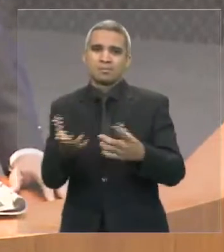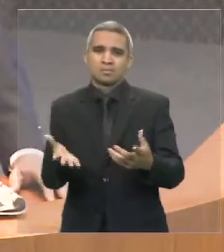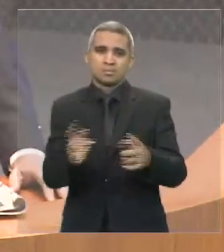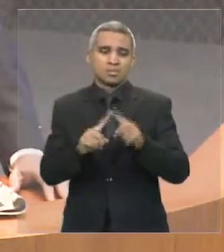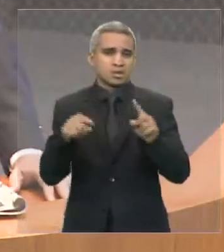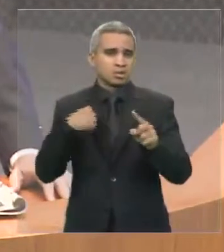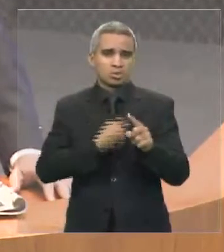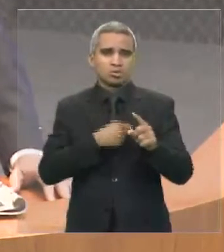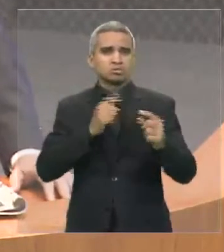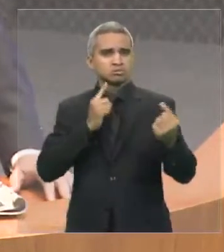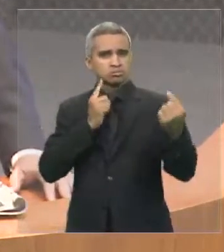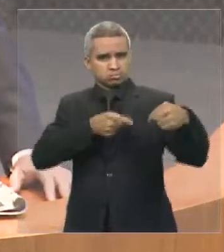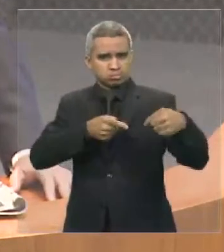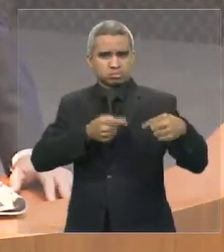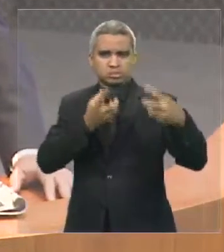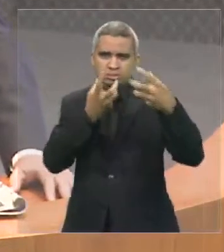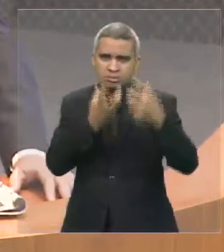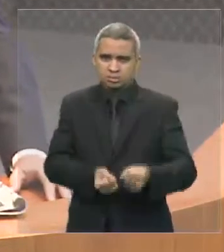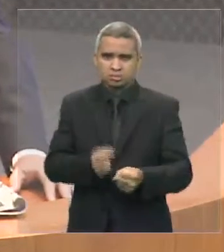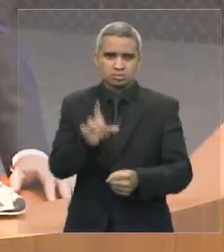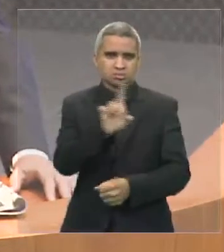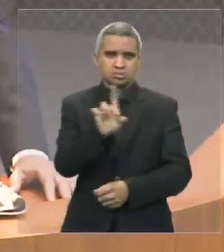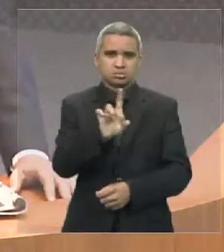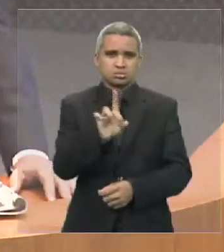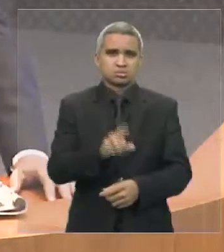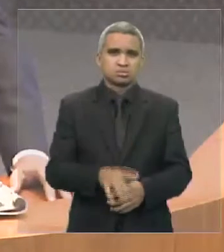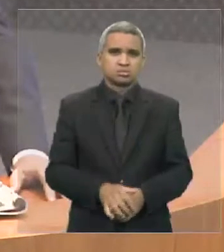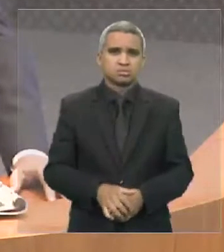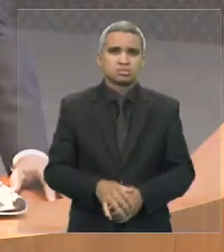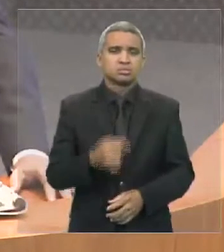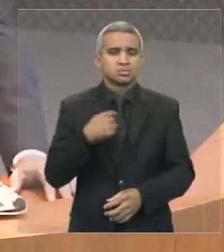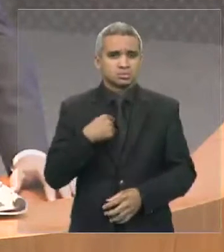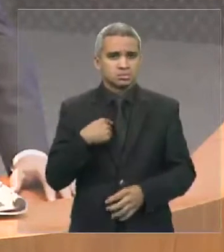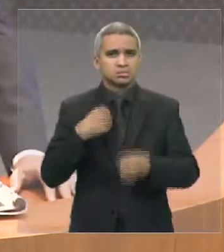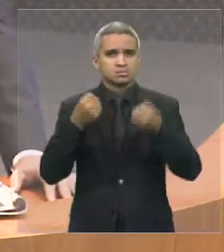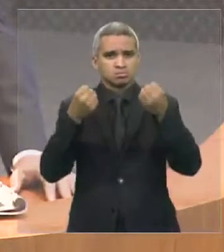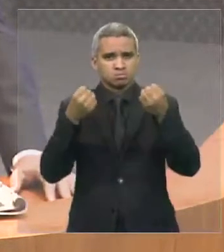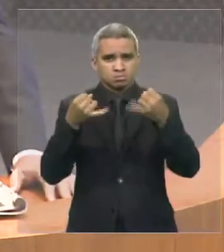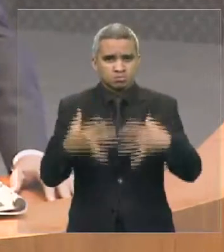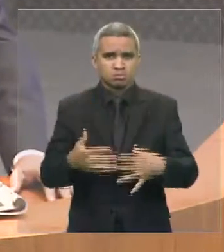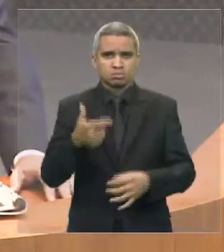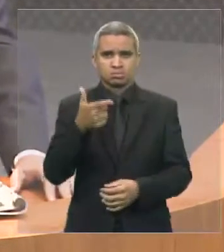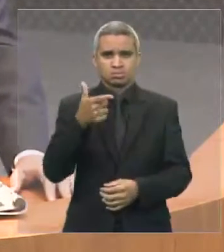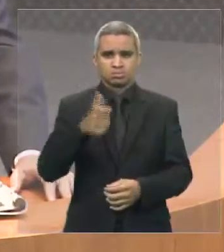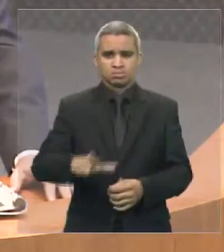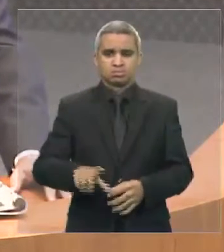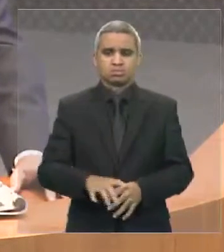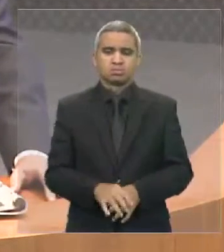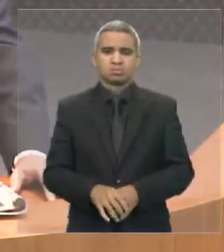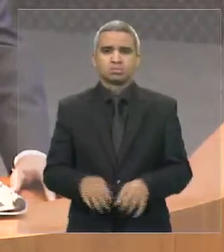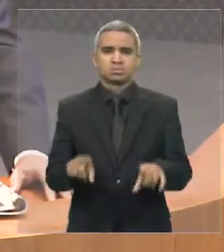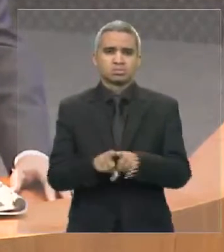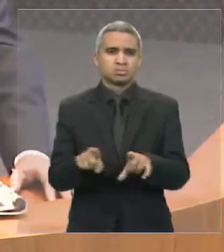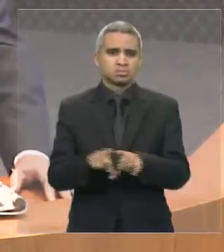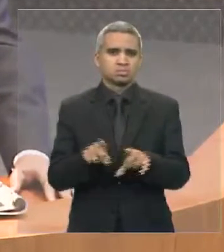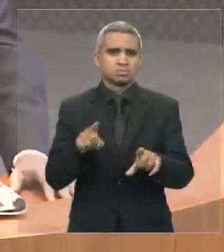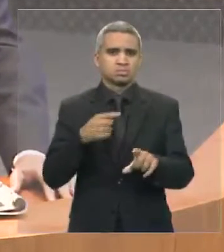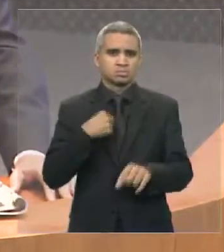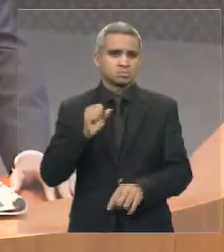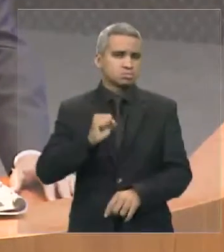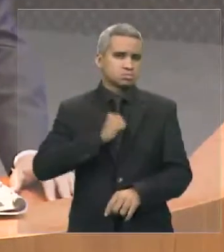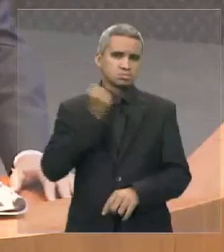alguma. Portanto, eu trago aqui mais uma vez, reafirmando e repudiando essa